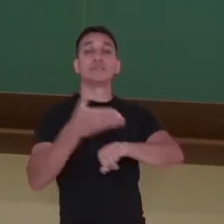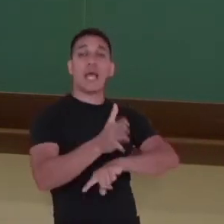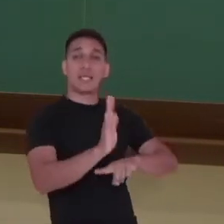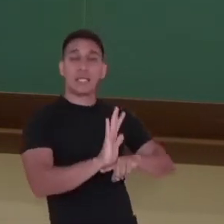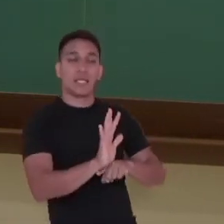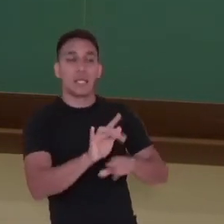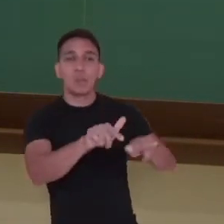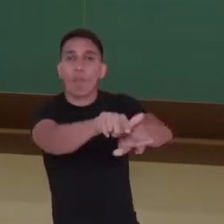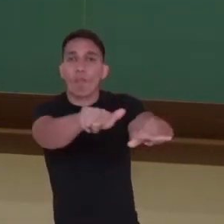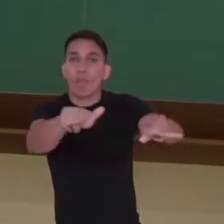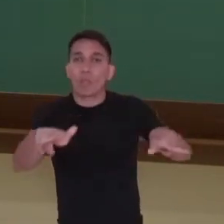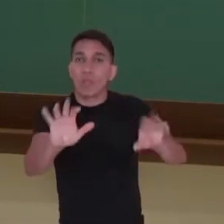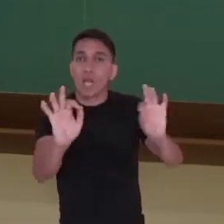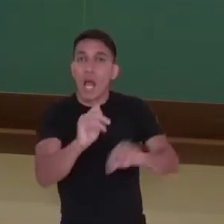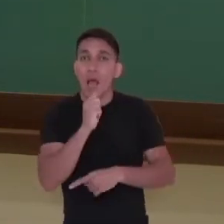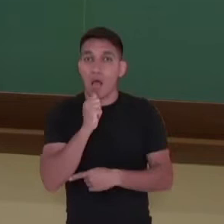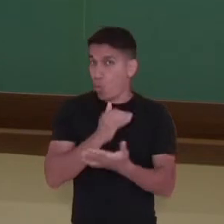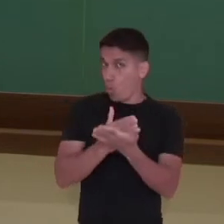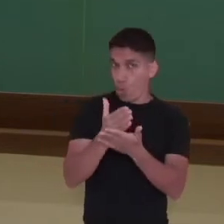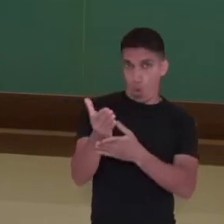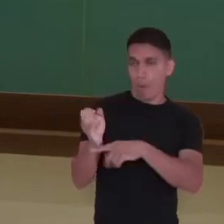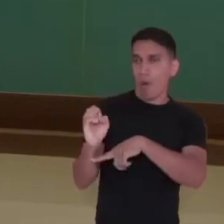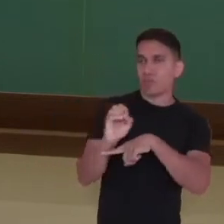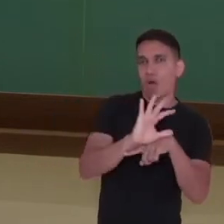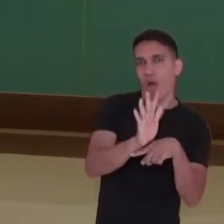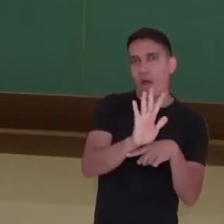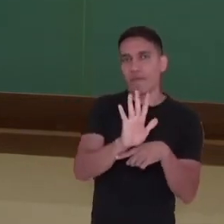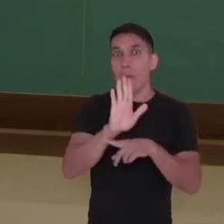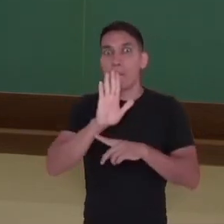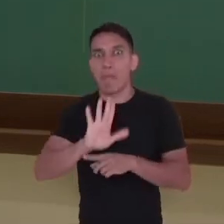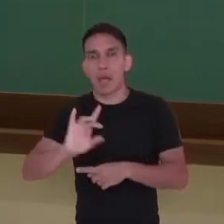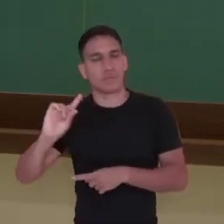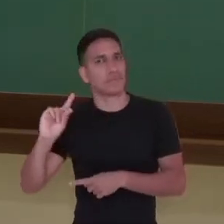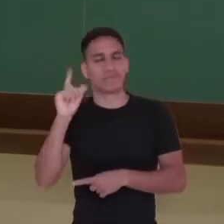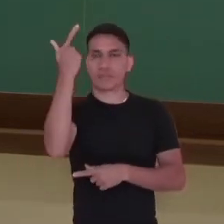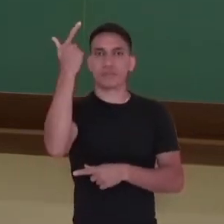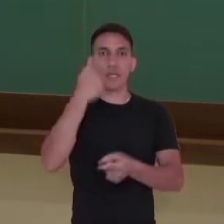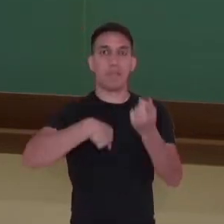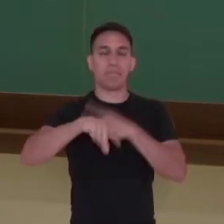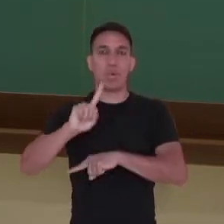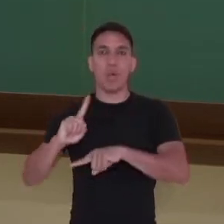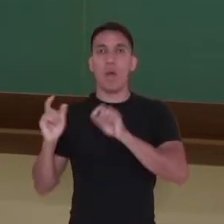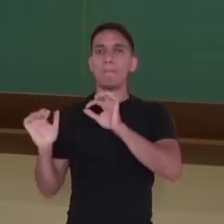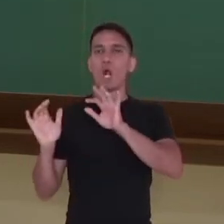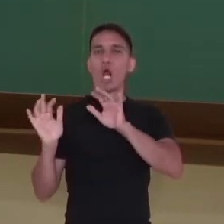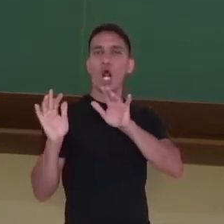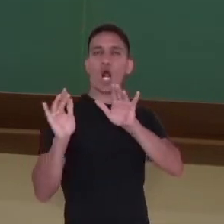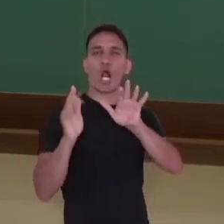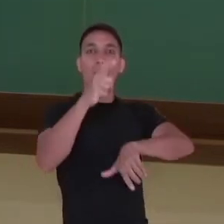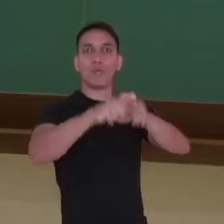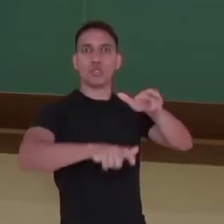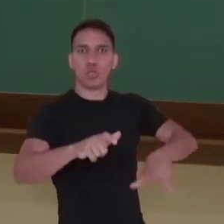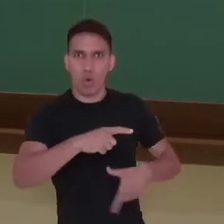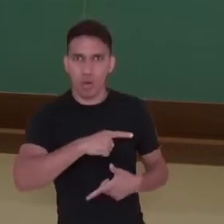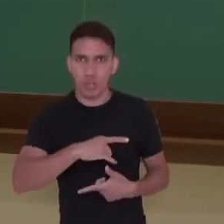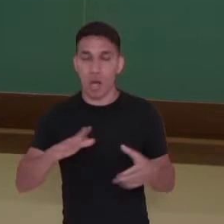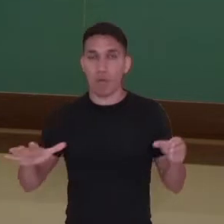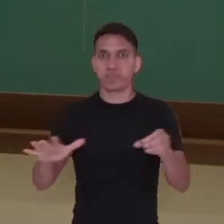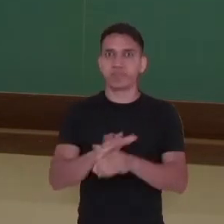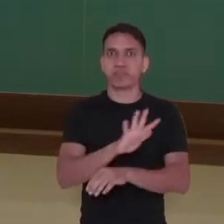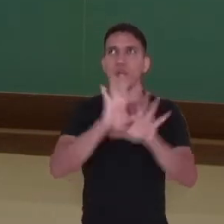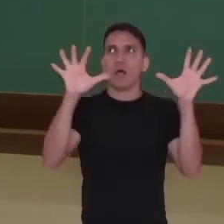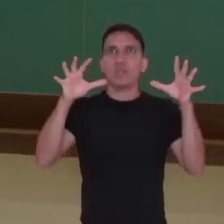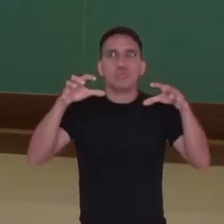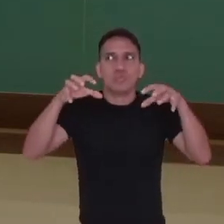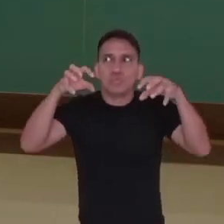está vazia, não começou a sessão, mas de repente enche a sala de pessoas. Apaga a